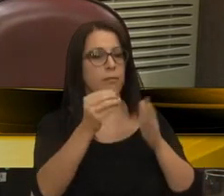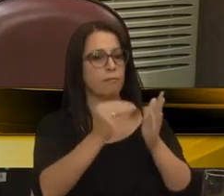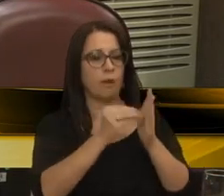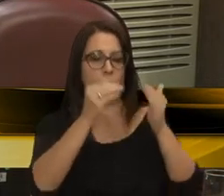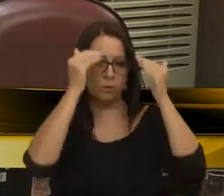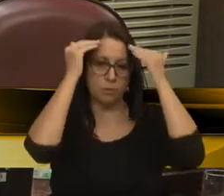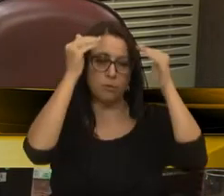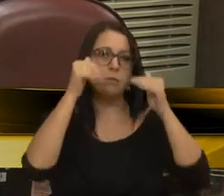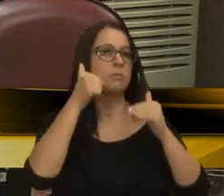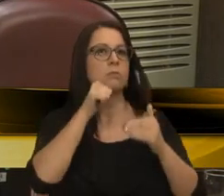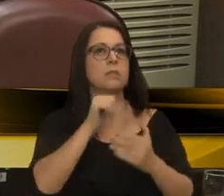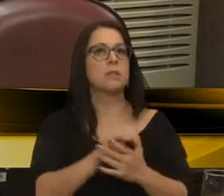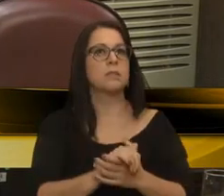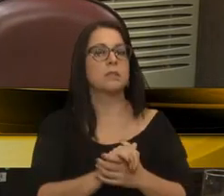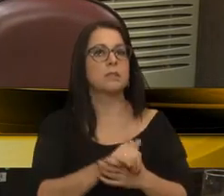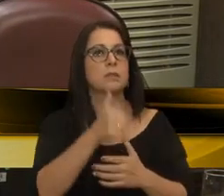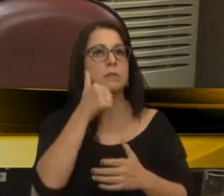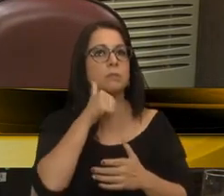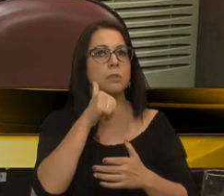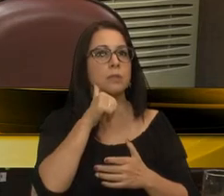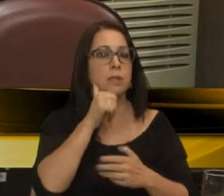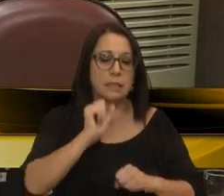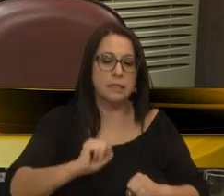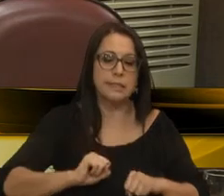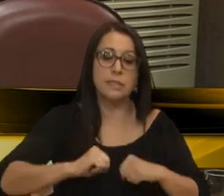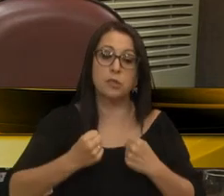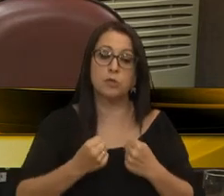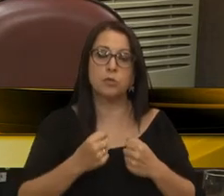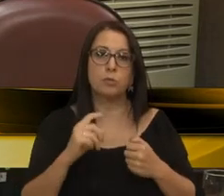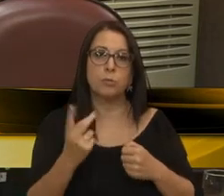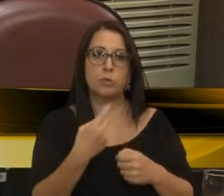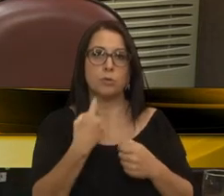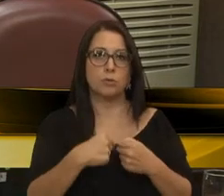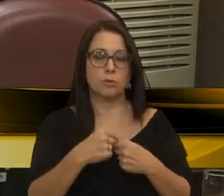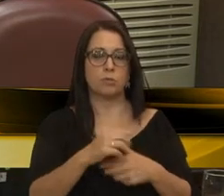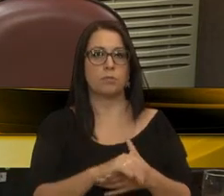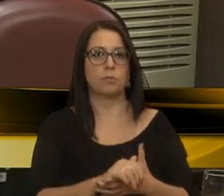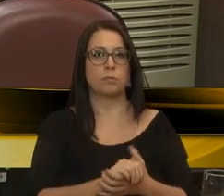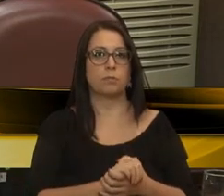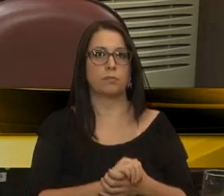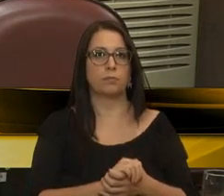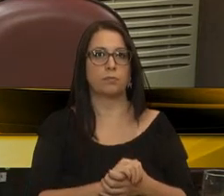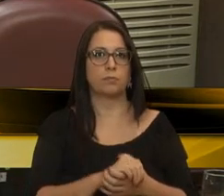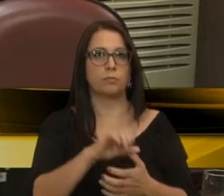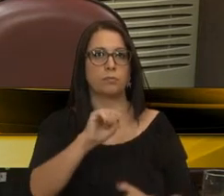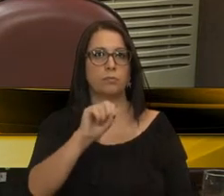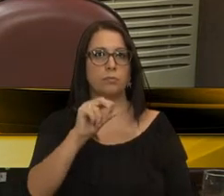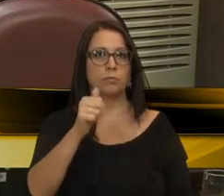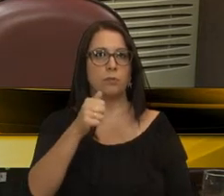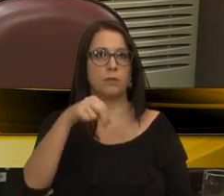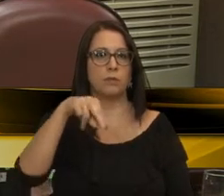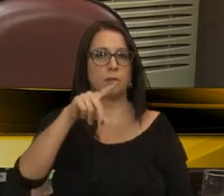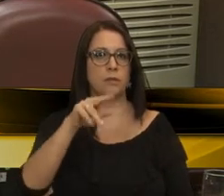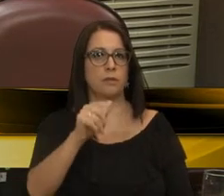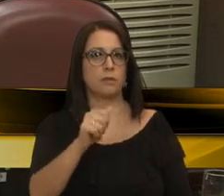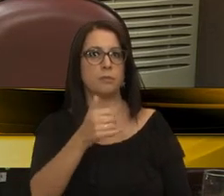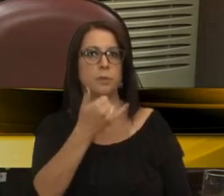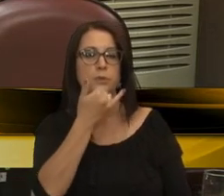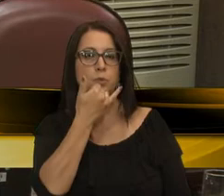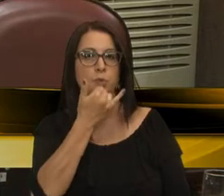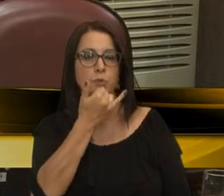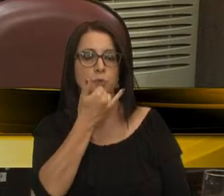para as mulheres que se dedicam para a nossa cidade. Sandra, eu peço